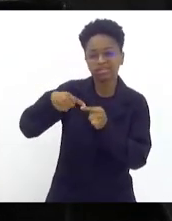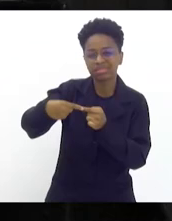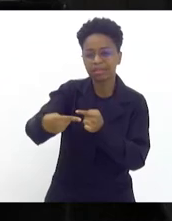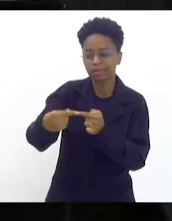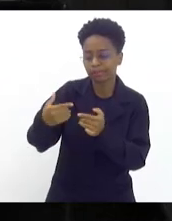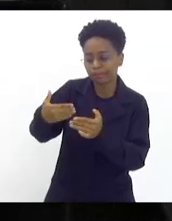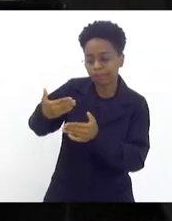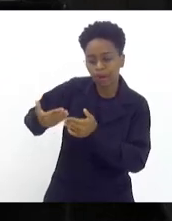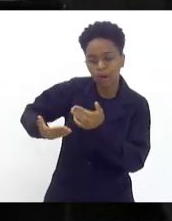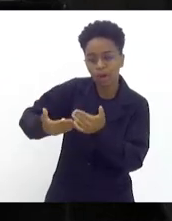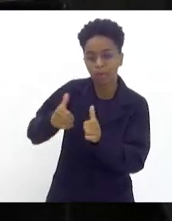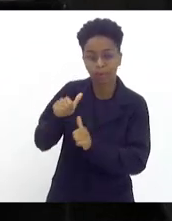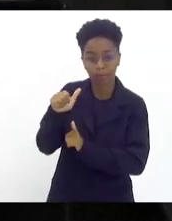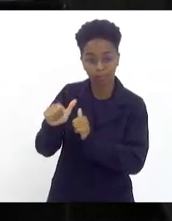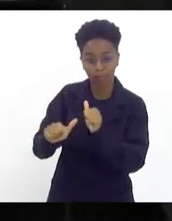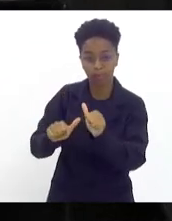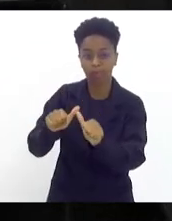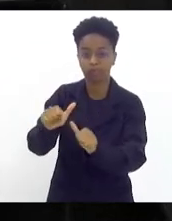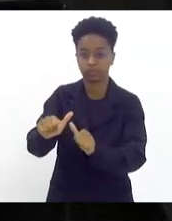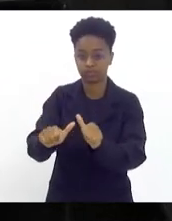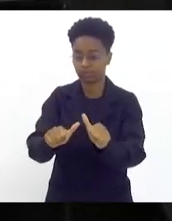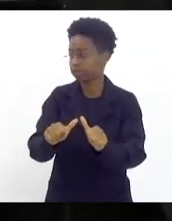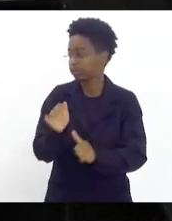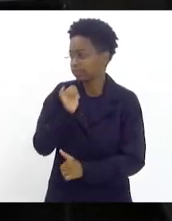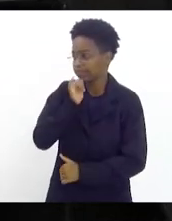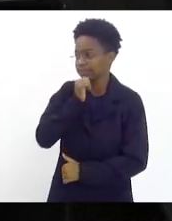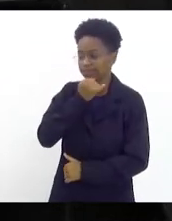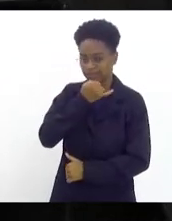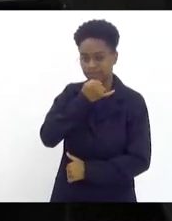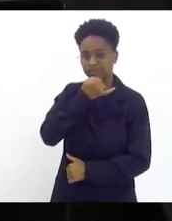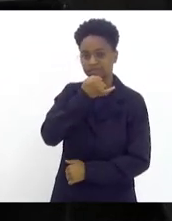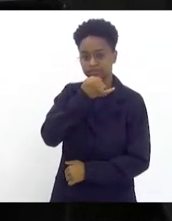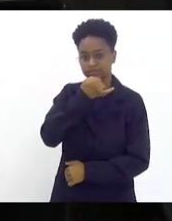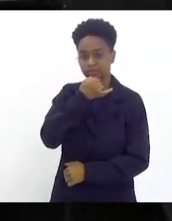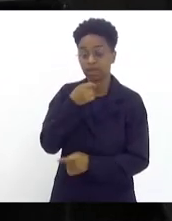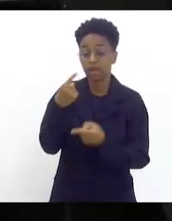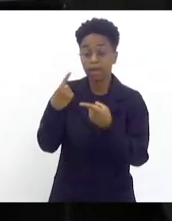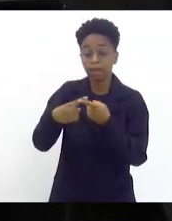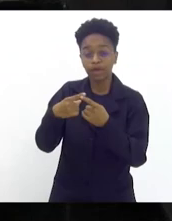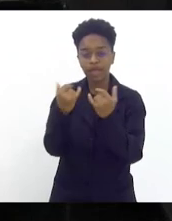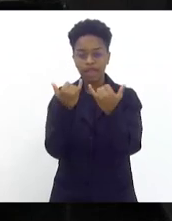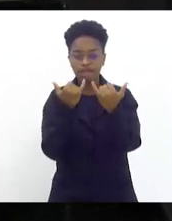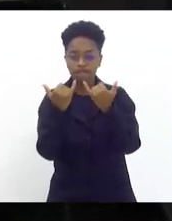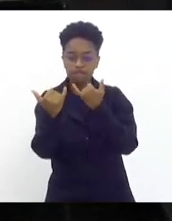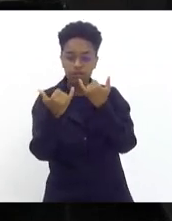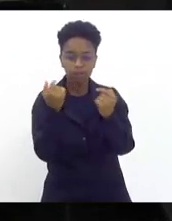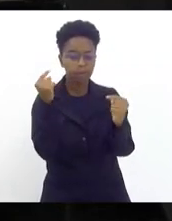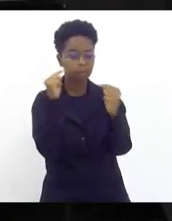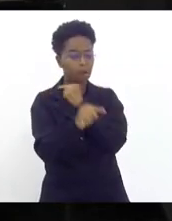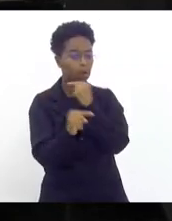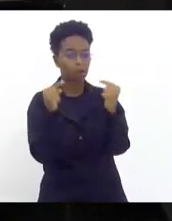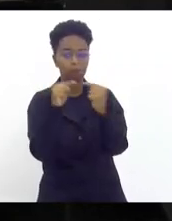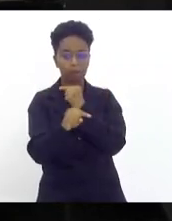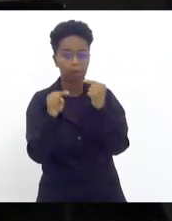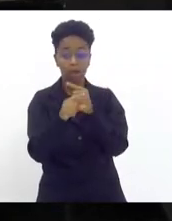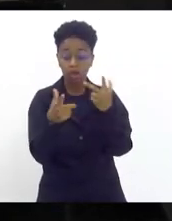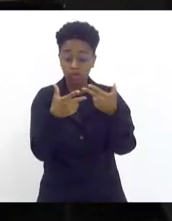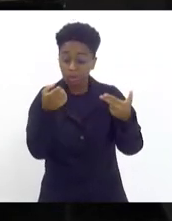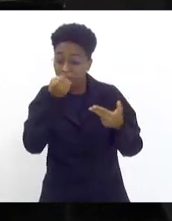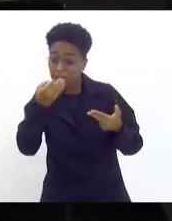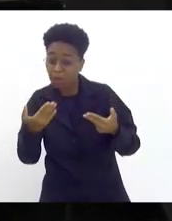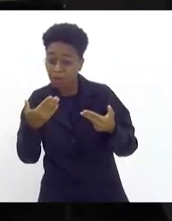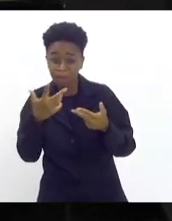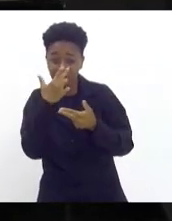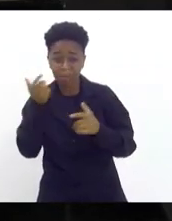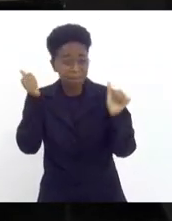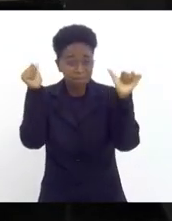se transformou numa grande tristeza porque as informações se desencontrar e o que era bom ficou pior do que